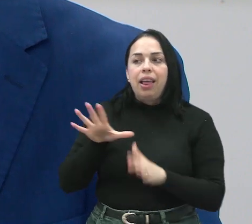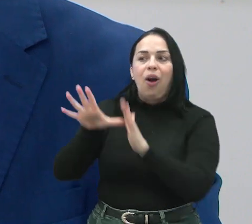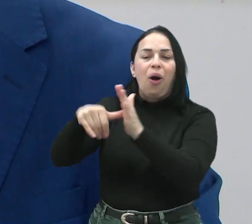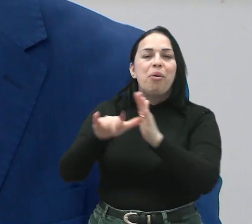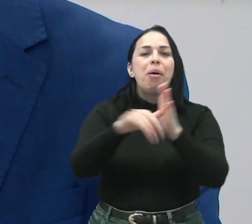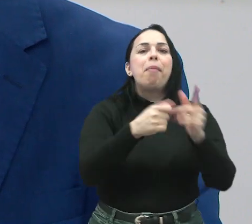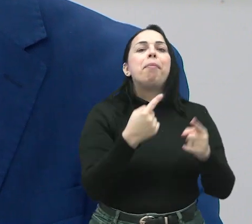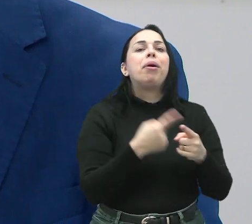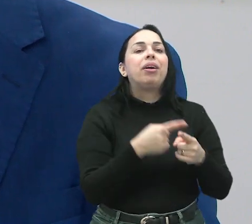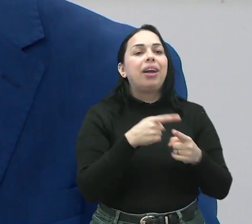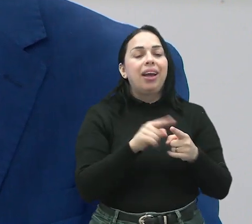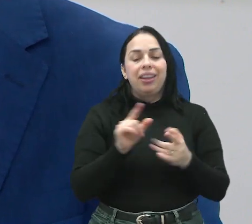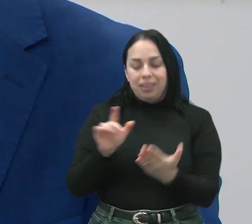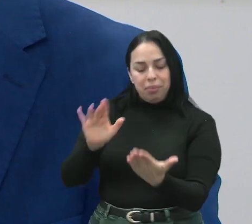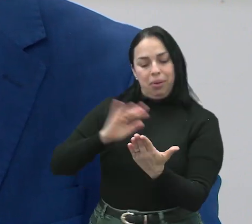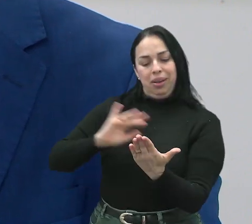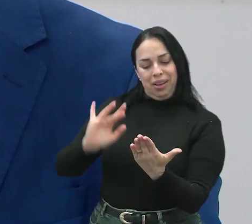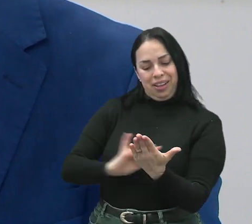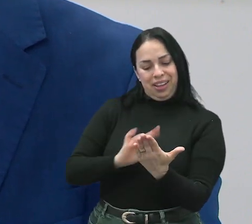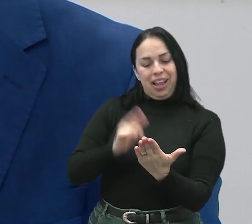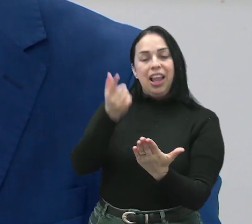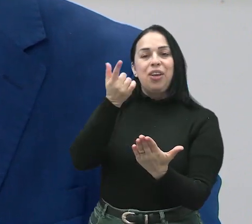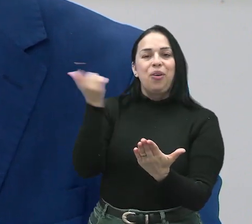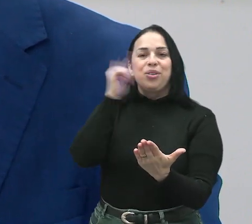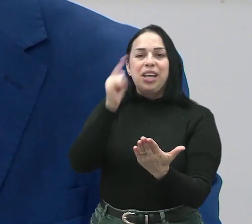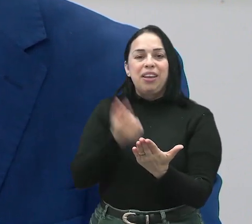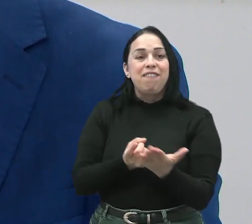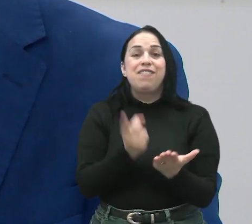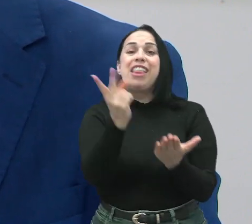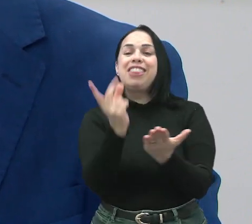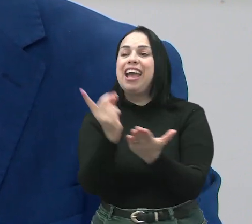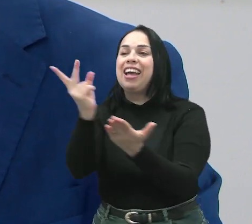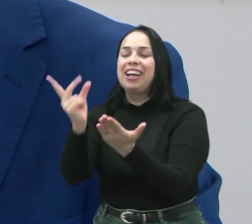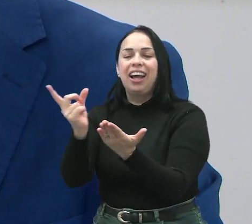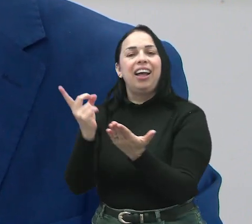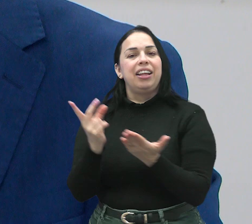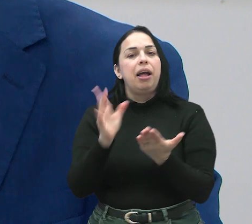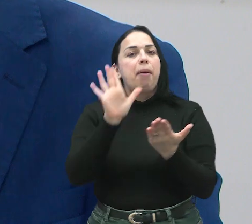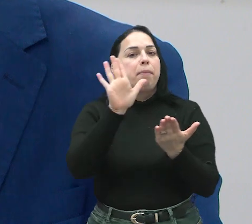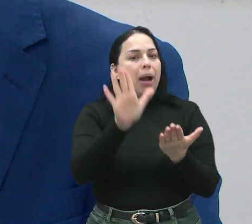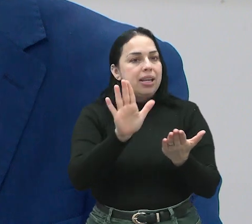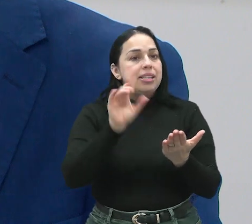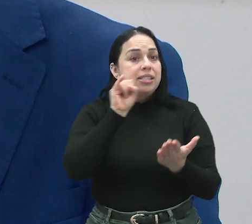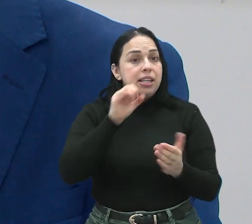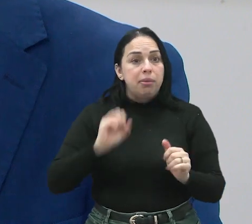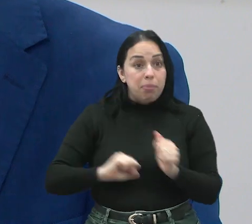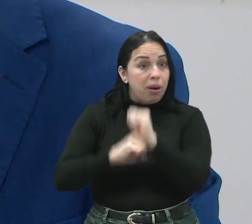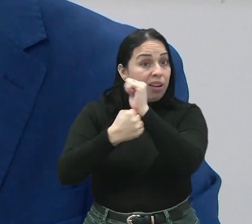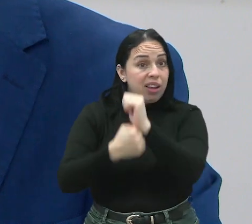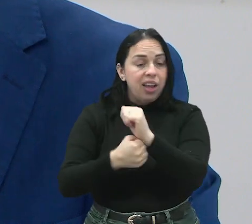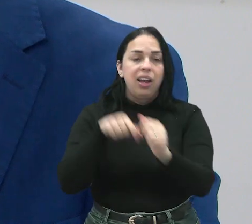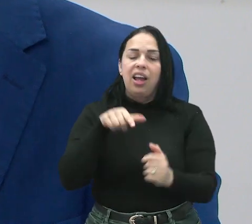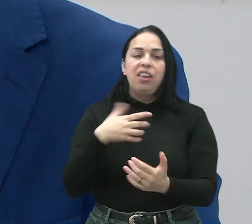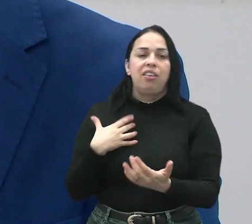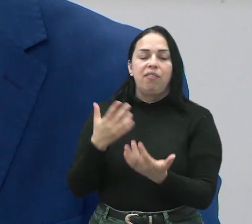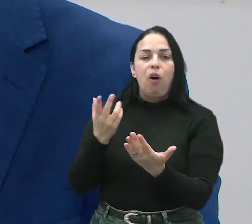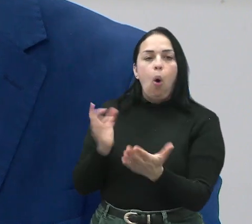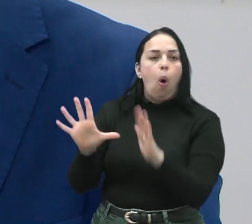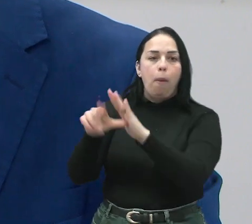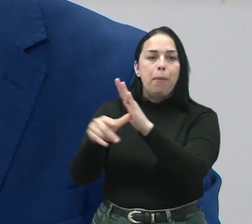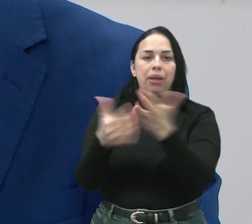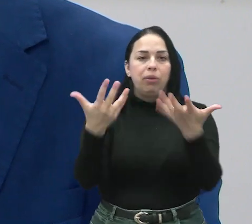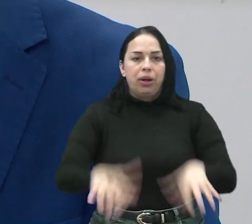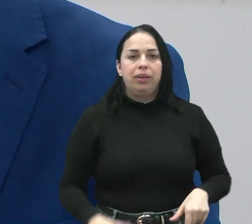pratica o roubo porque ele tem uma vantagem financeira depois. Na medida que você cria essa dificuldade, vai tornar menos